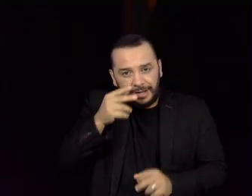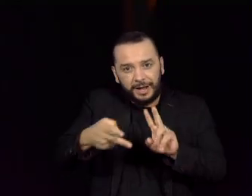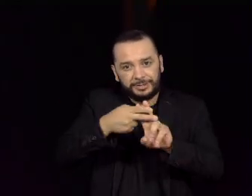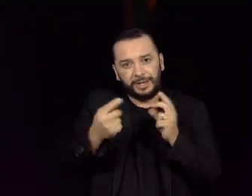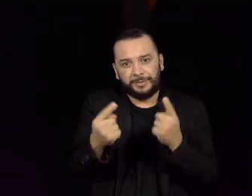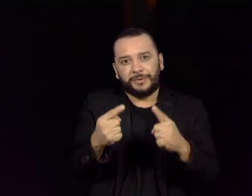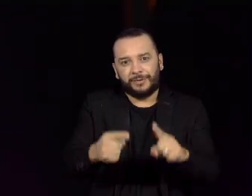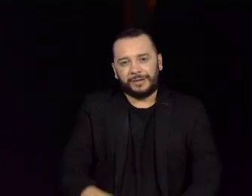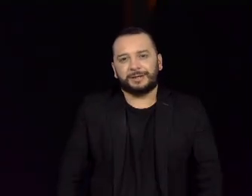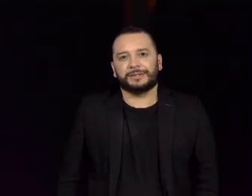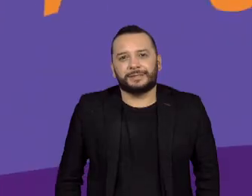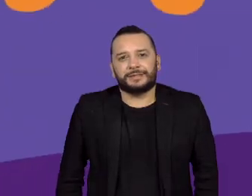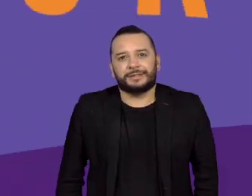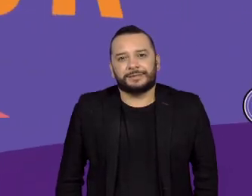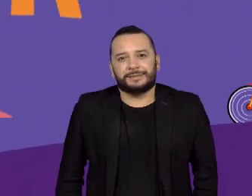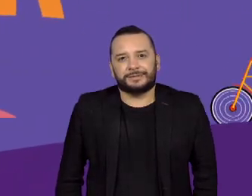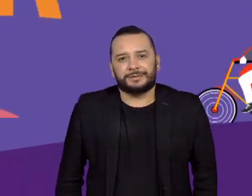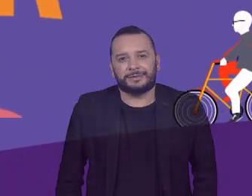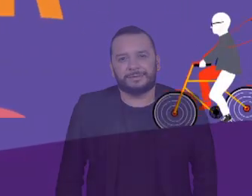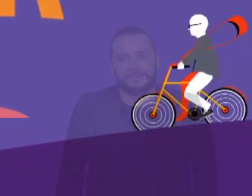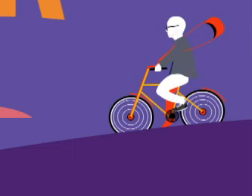hashtag Provoca.